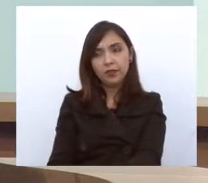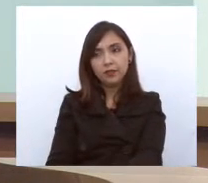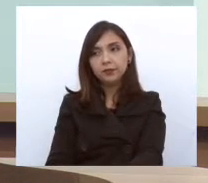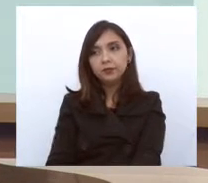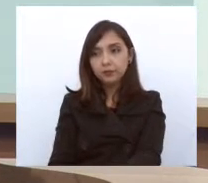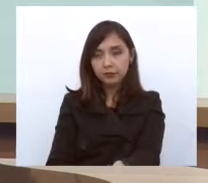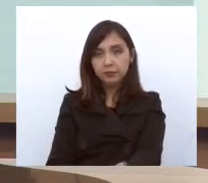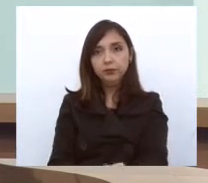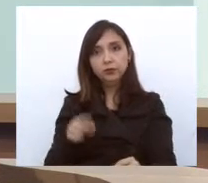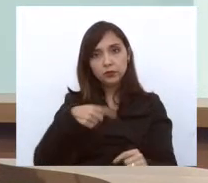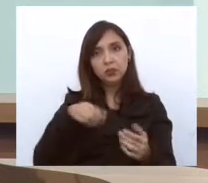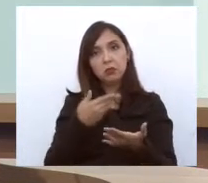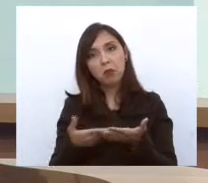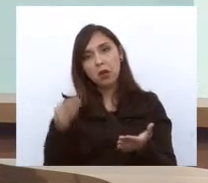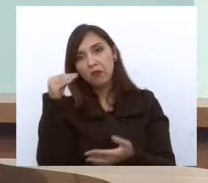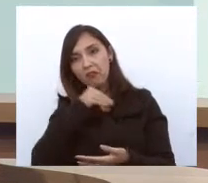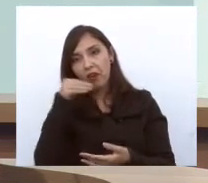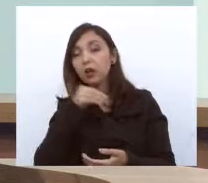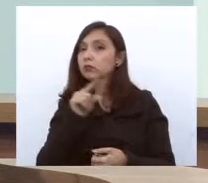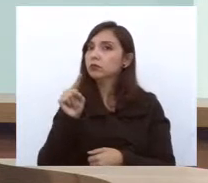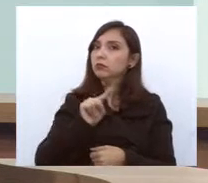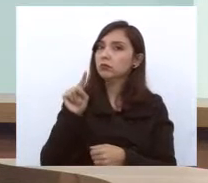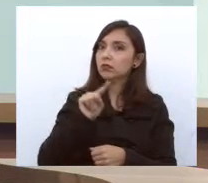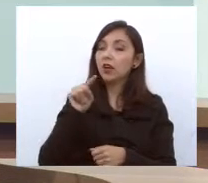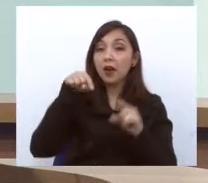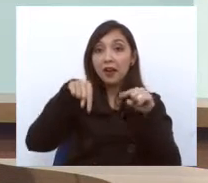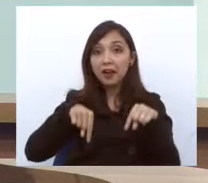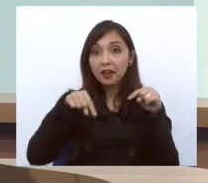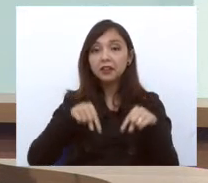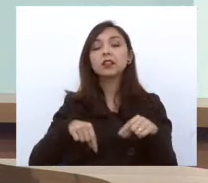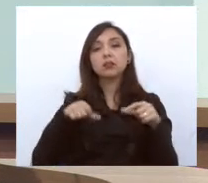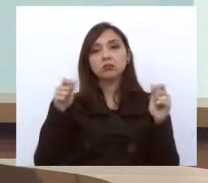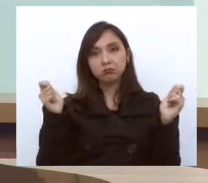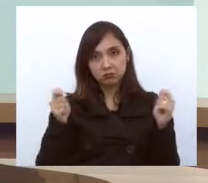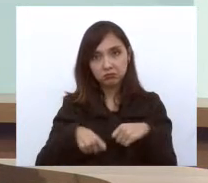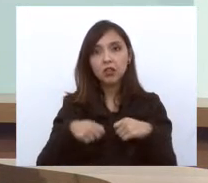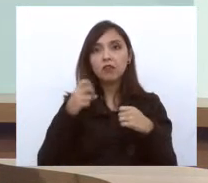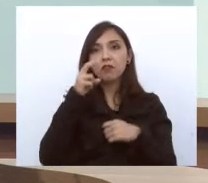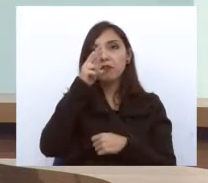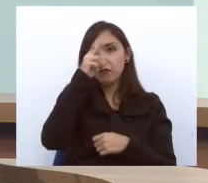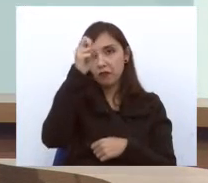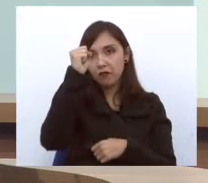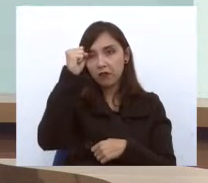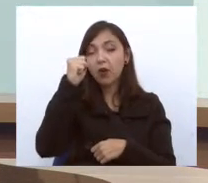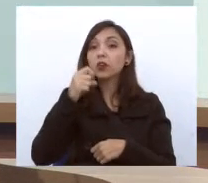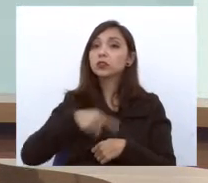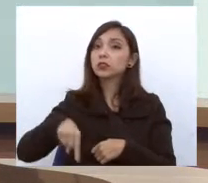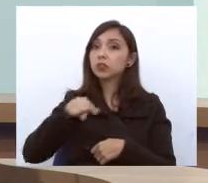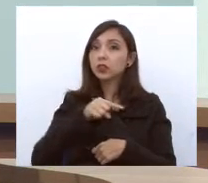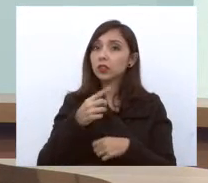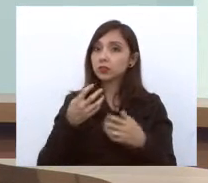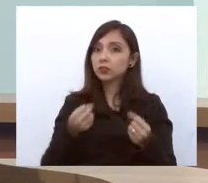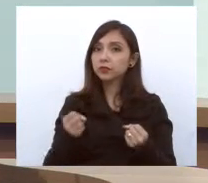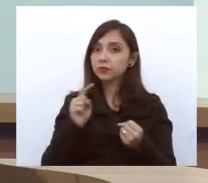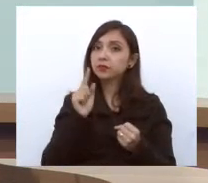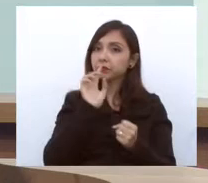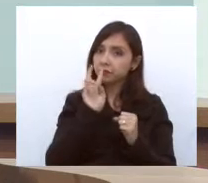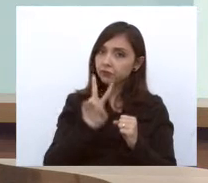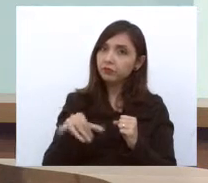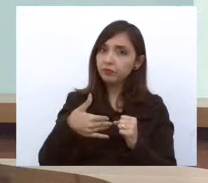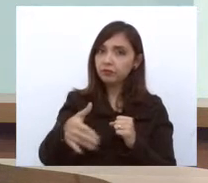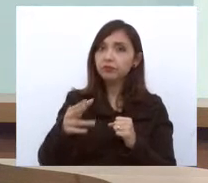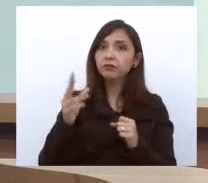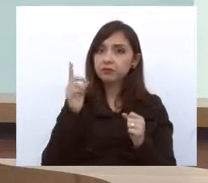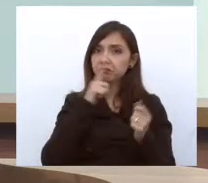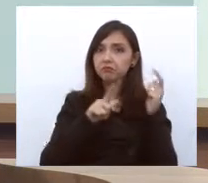Que nós perdemos força. Não, essa casa tem força. Agora é inaceitável e vai acontecer de novo, até